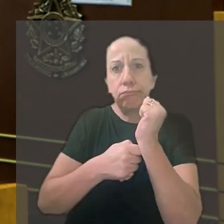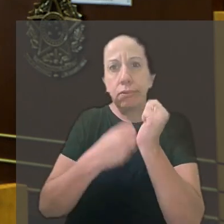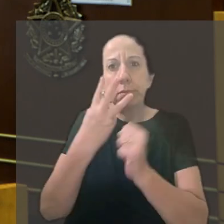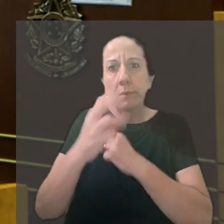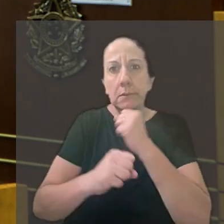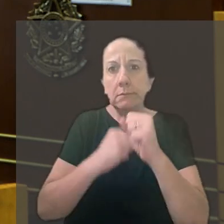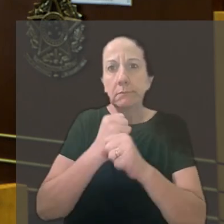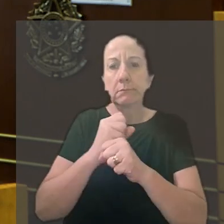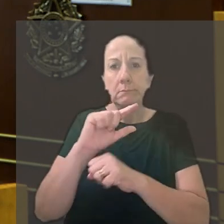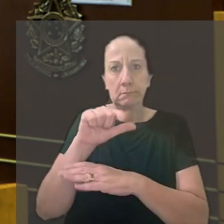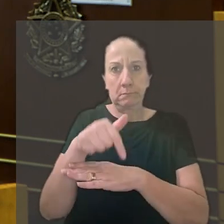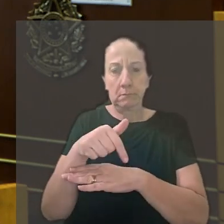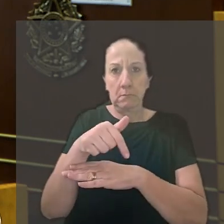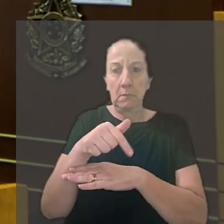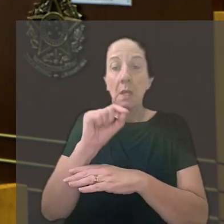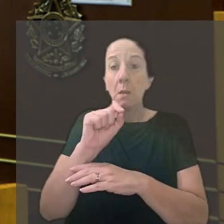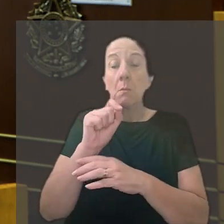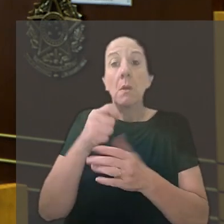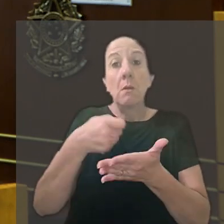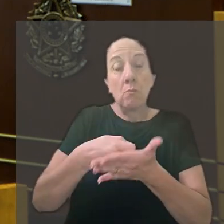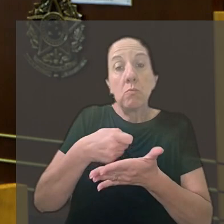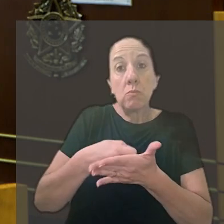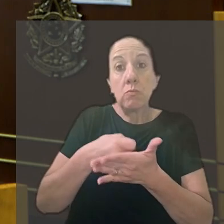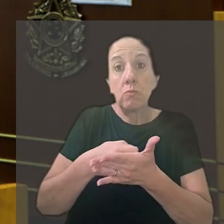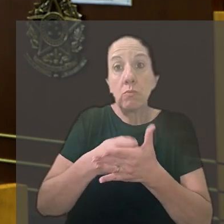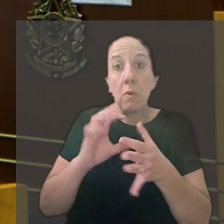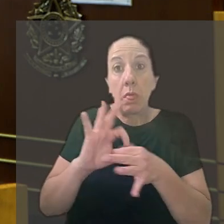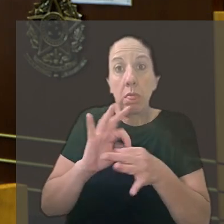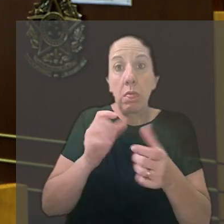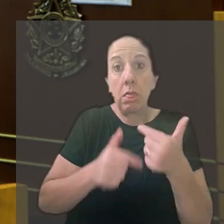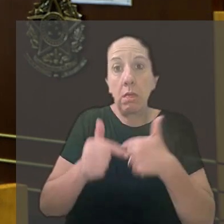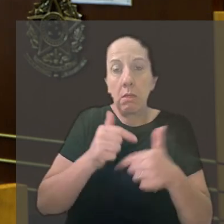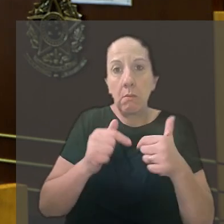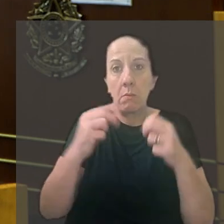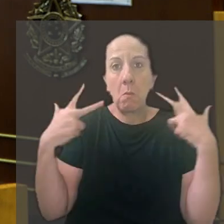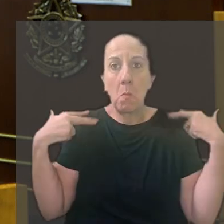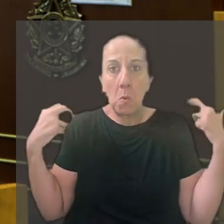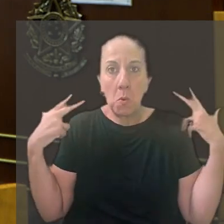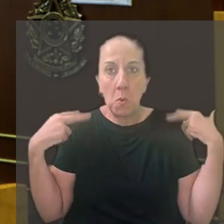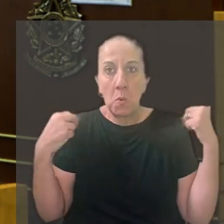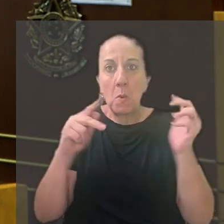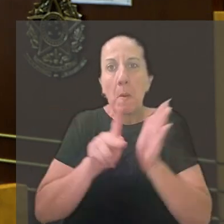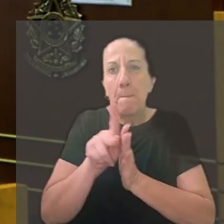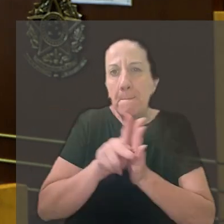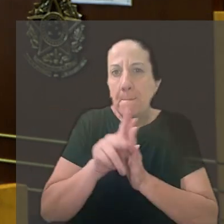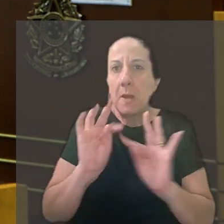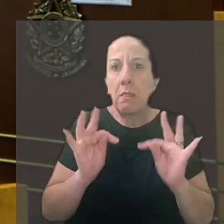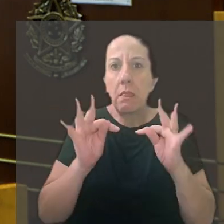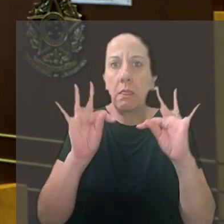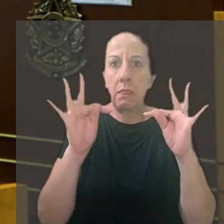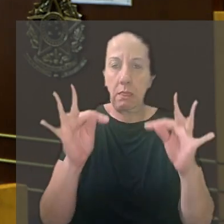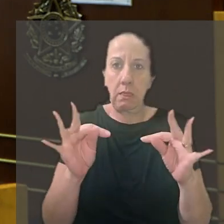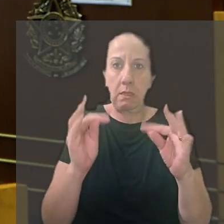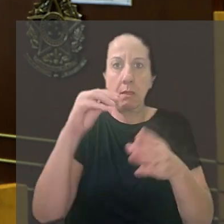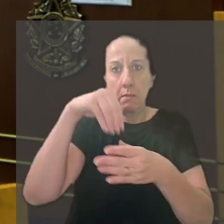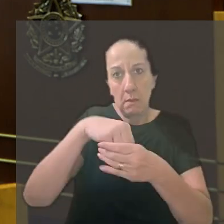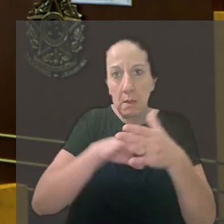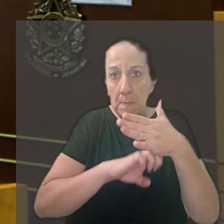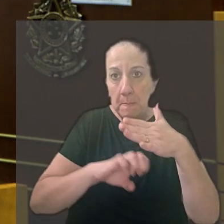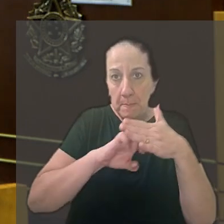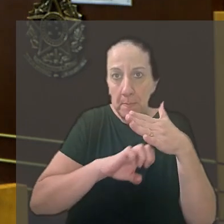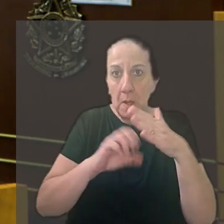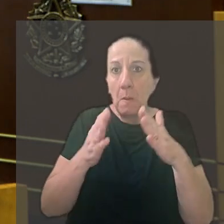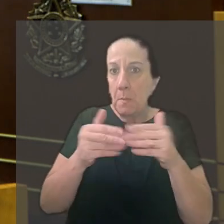foi bloqueado 3 anos depois. Para confirmar a alegada relação de emprego, o motorista requereu a perícia técnica